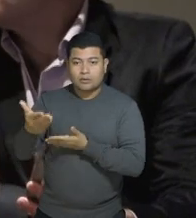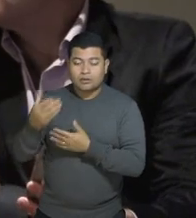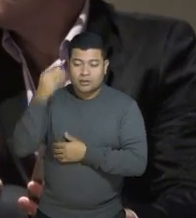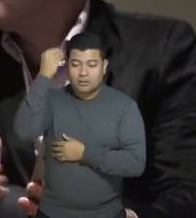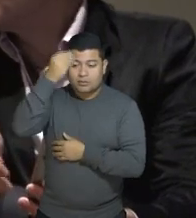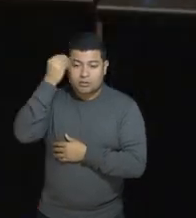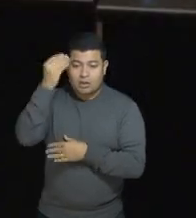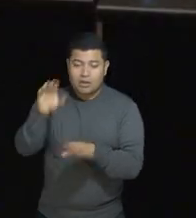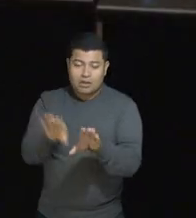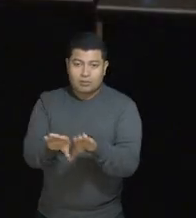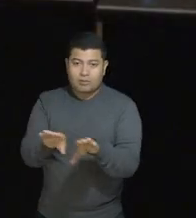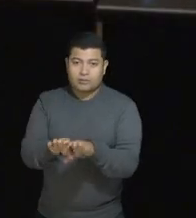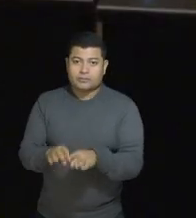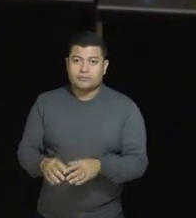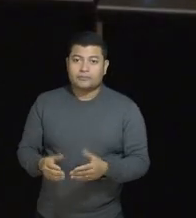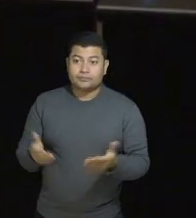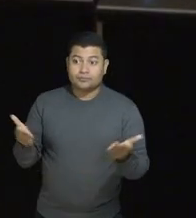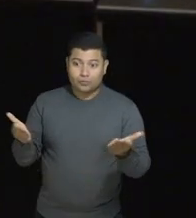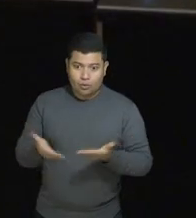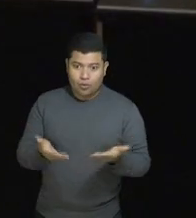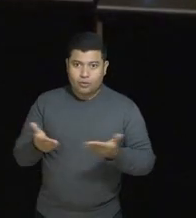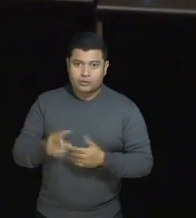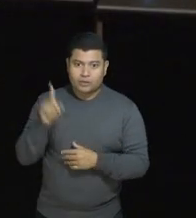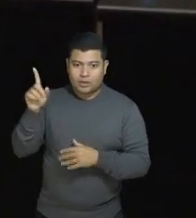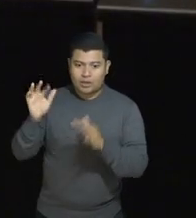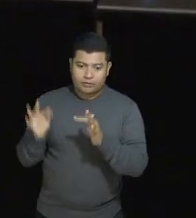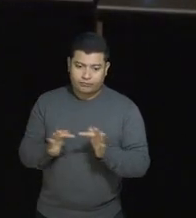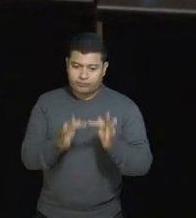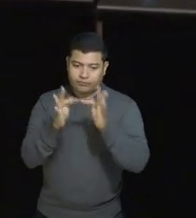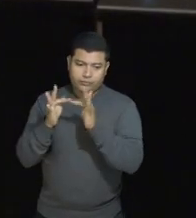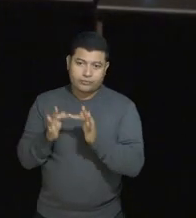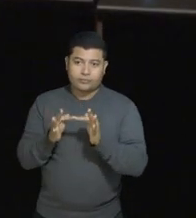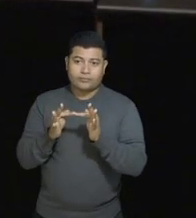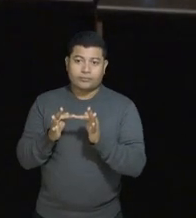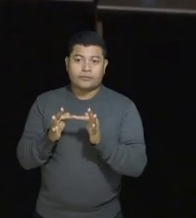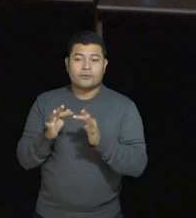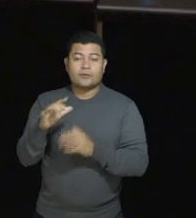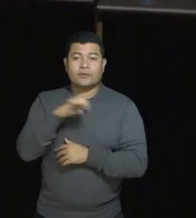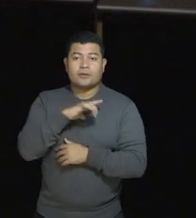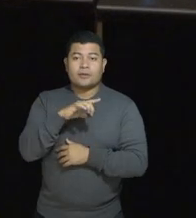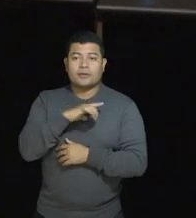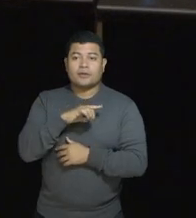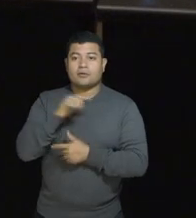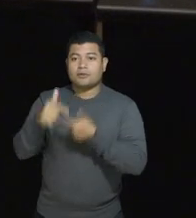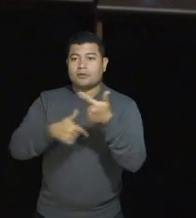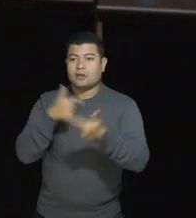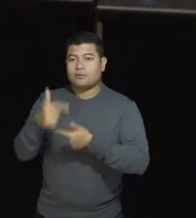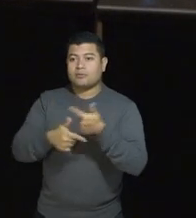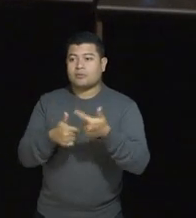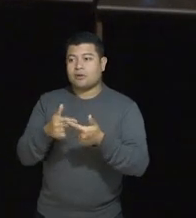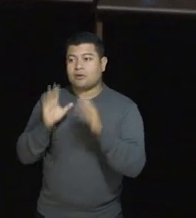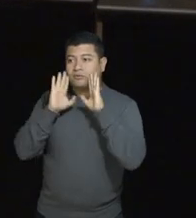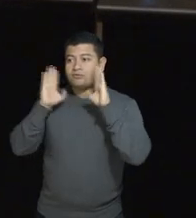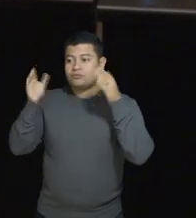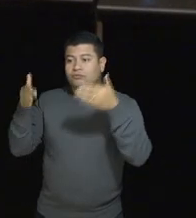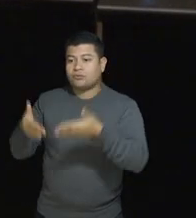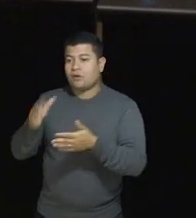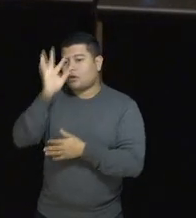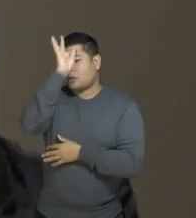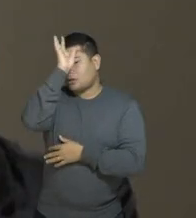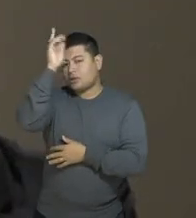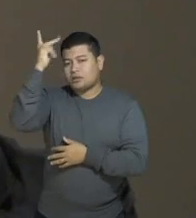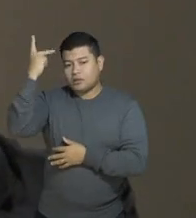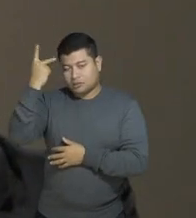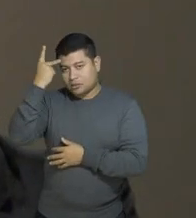experiência. Atualmente, a gente, lá na Fundação, tem um trabalho específico com alunos com TDAH, né,